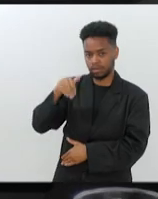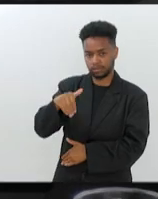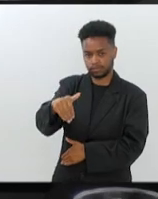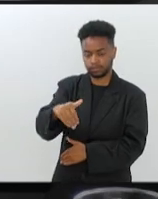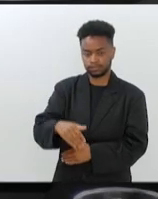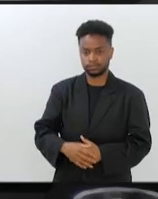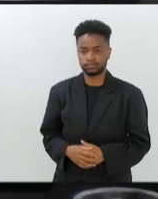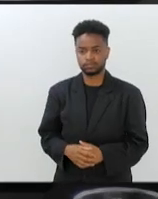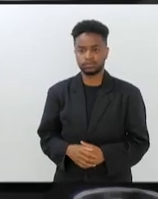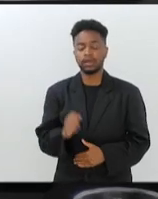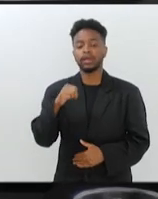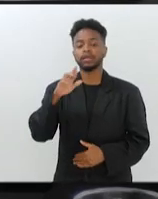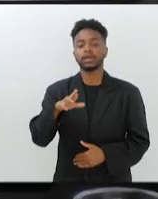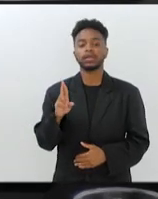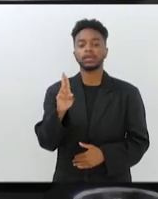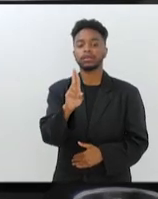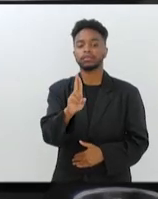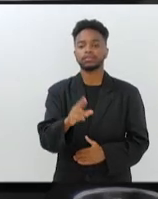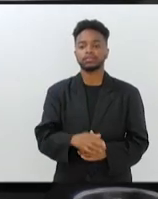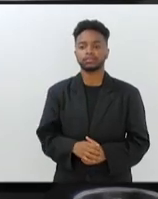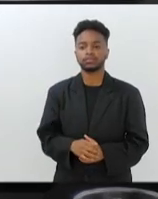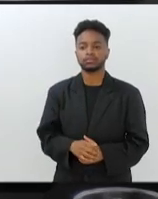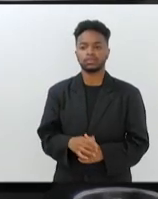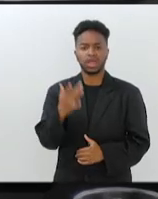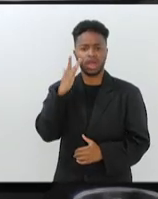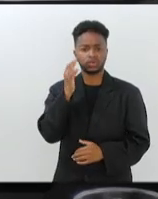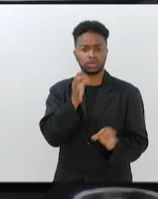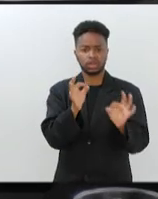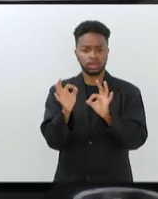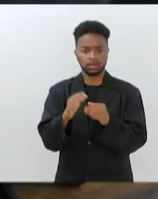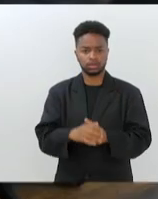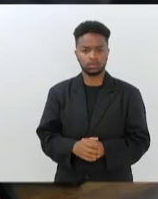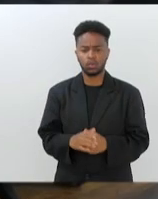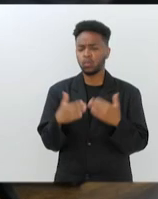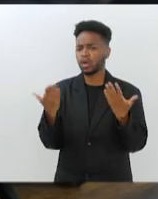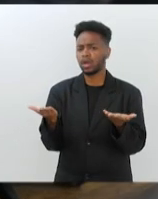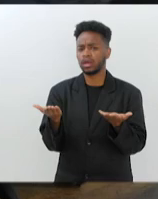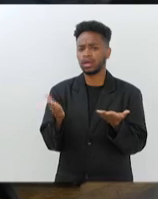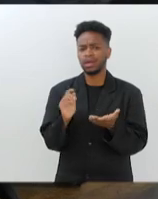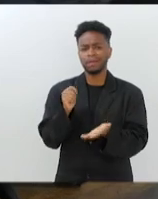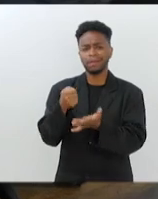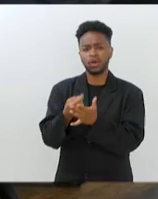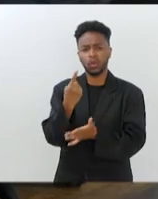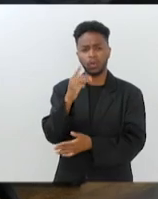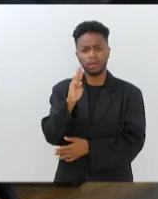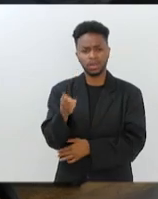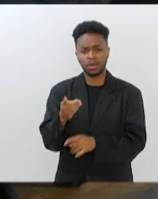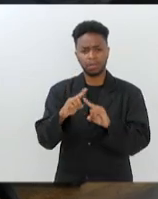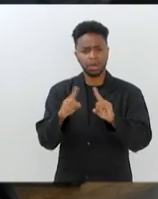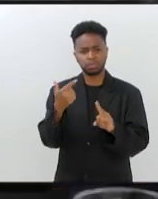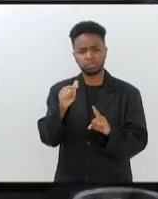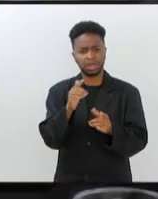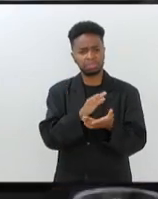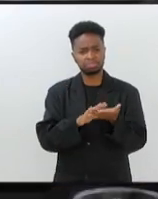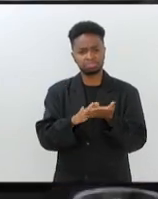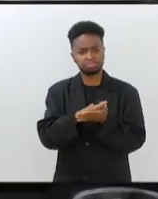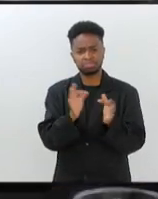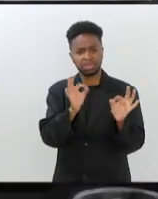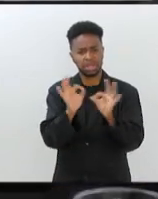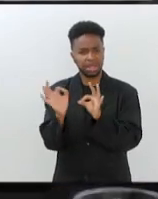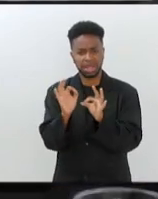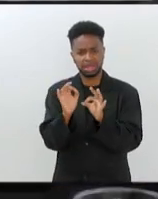vai Quem Vai representar na cedai Acho que ninguém ué você dá e bota R 1 milhão de reais e Ninguém Vai representar vai ficar lado lá só